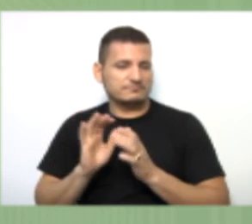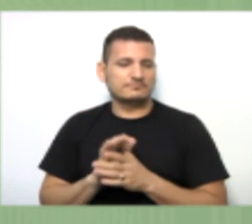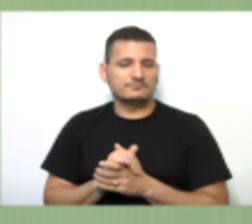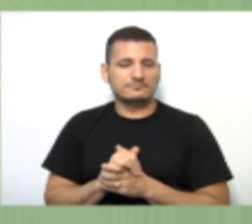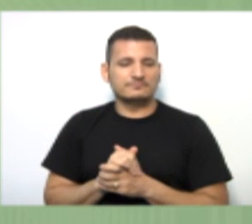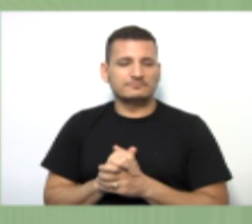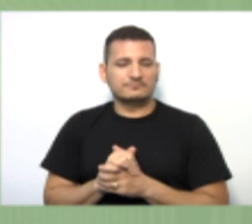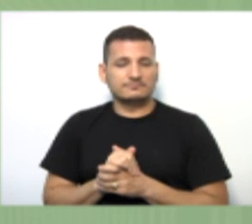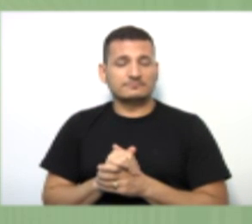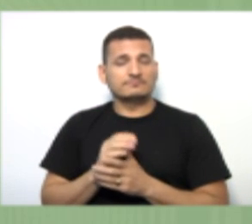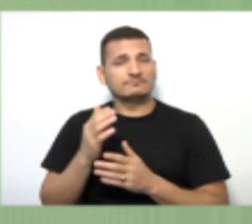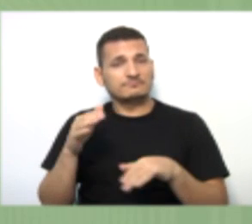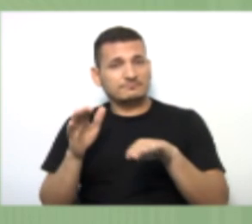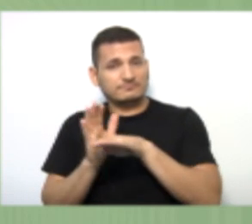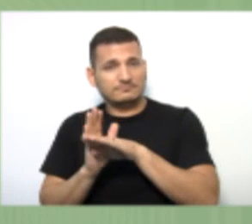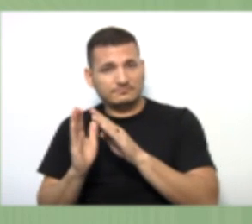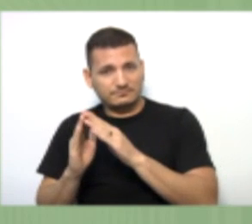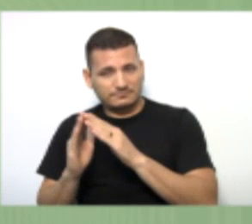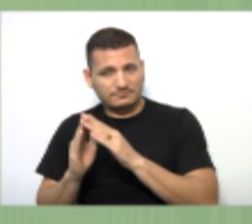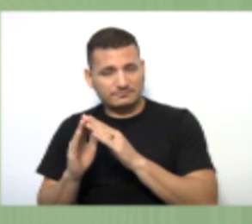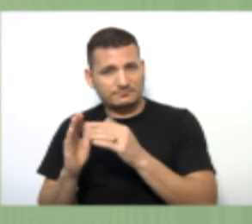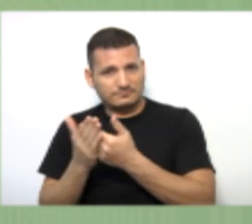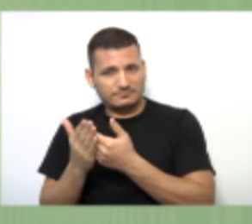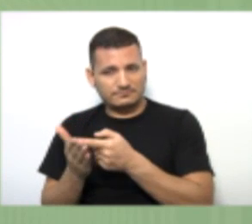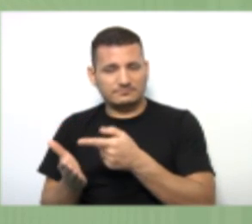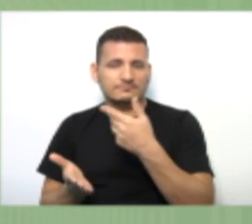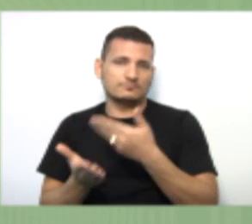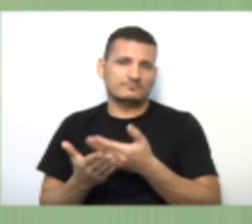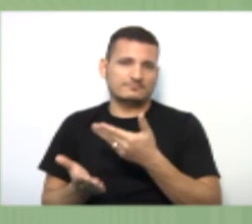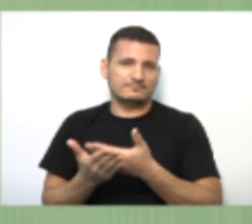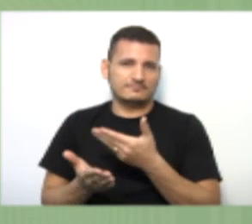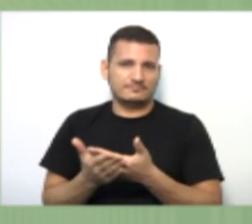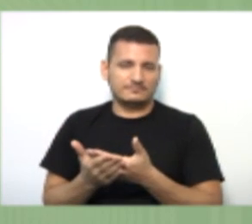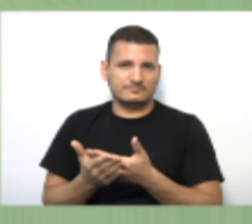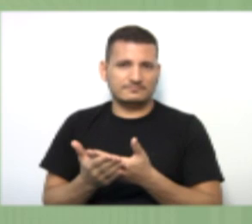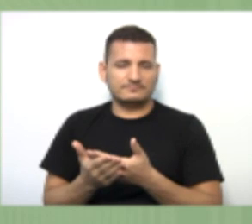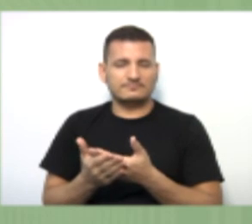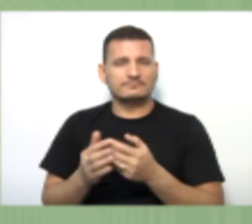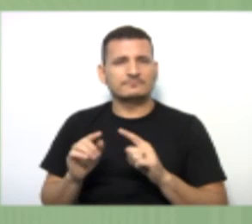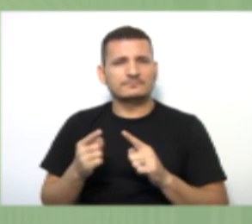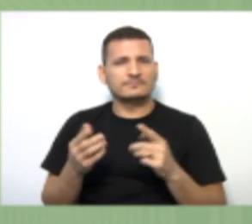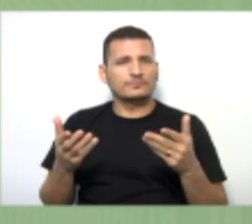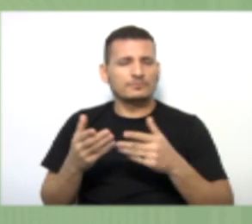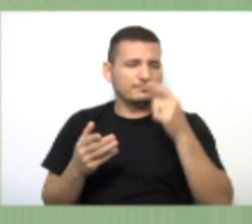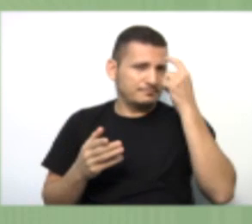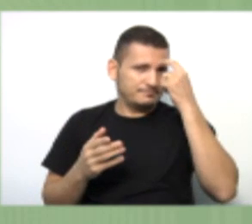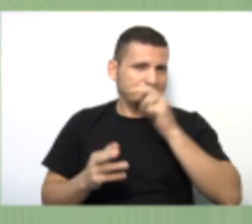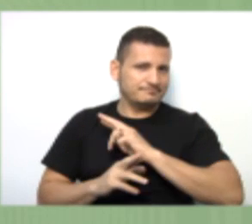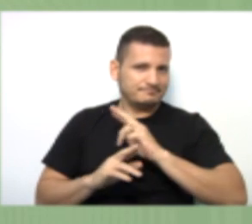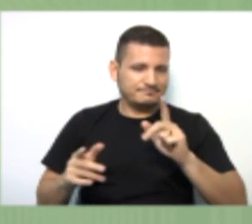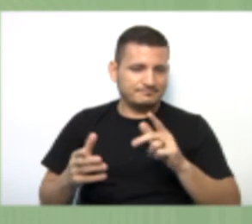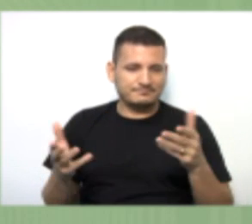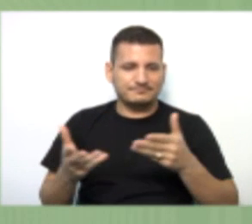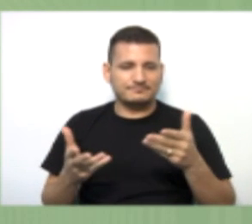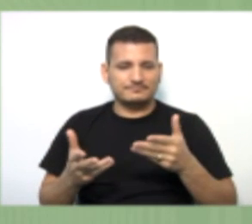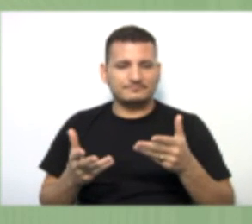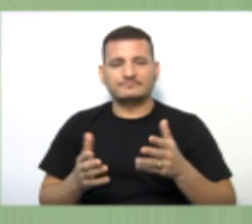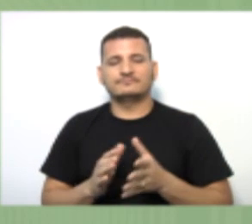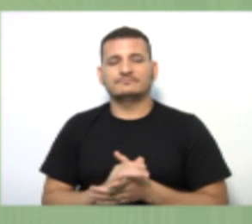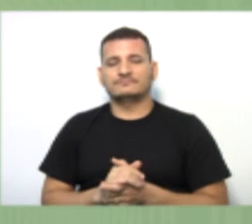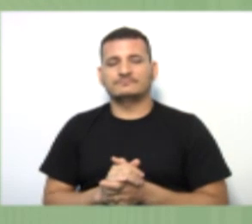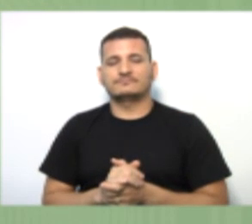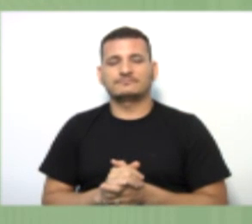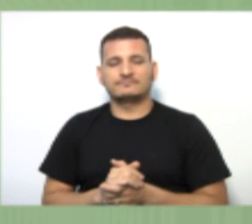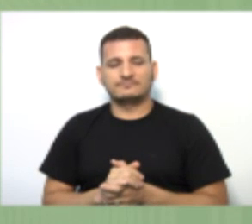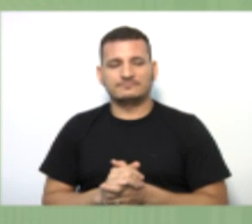E chega na escola, estuda. Só que agora vamos pensar um pouquinho diferente aqui. Deixa eu ir aqui na minha